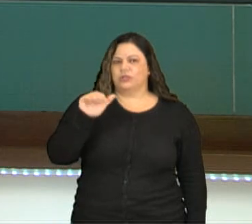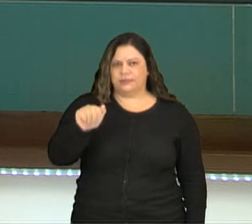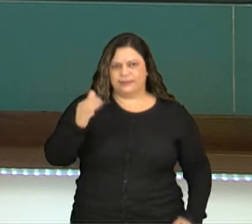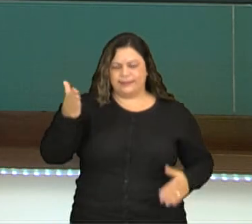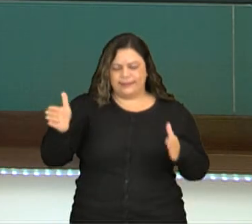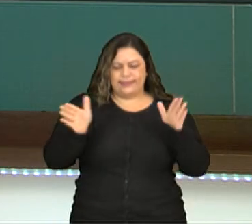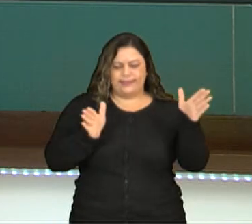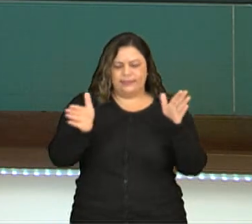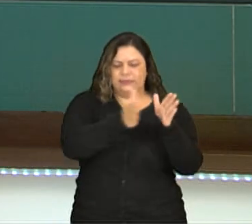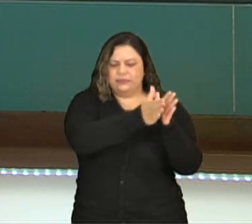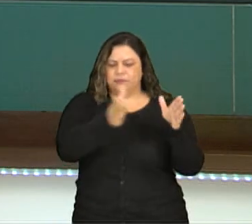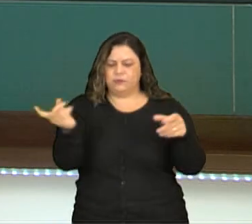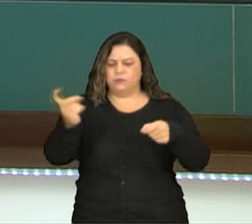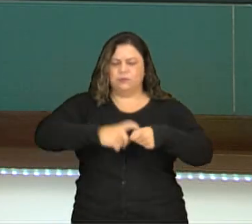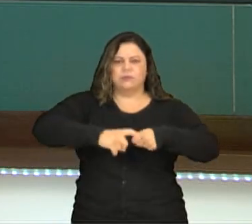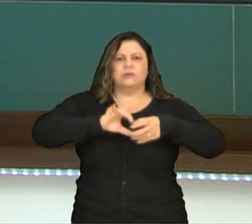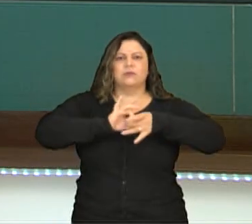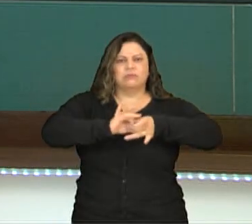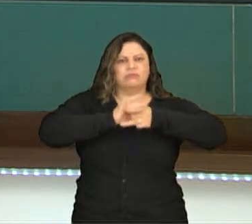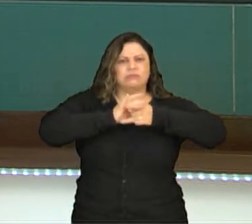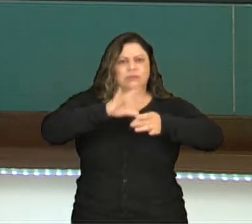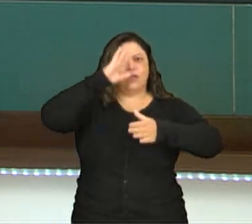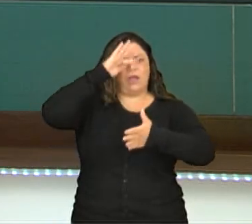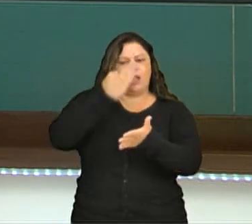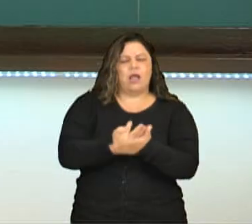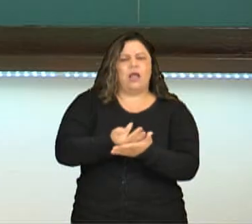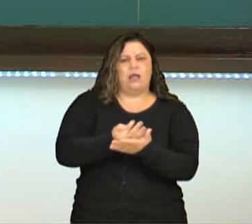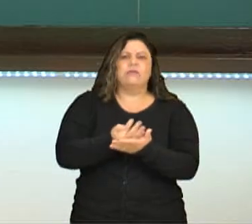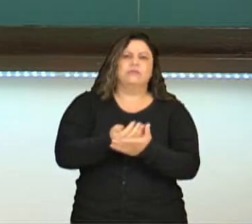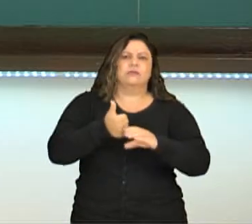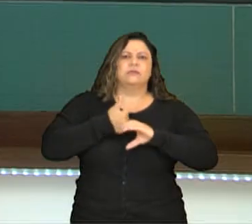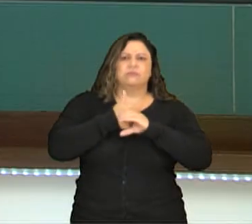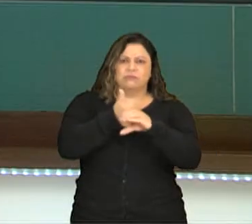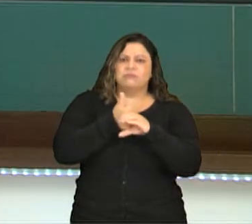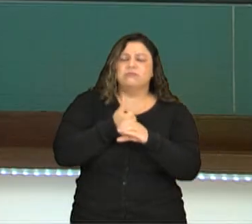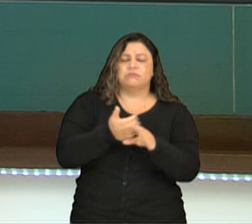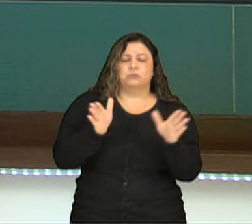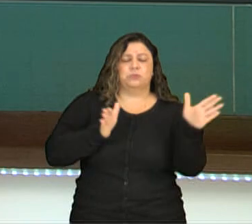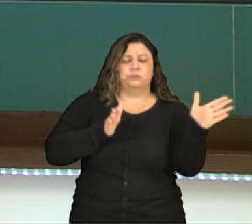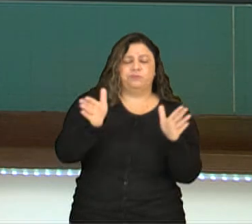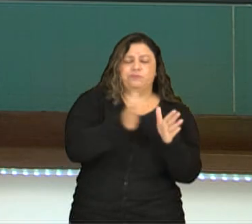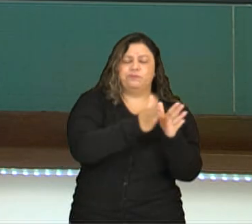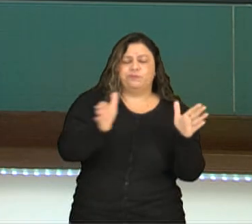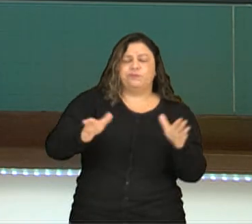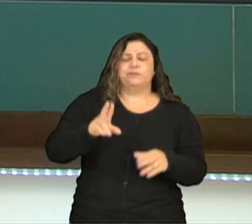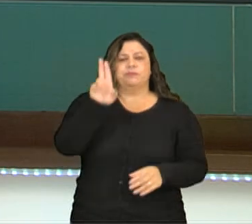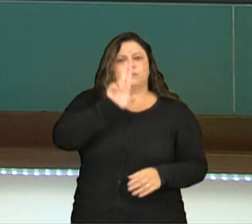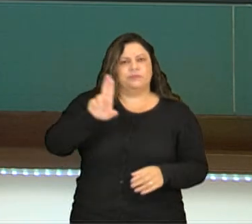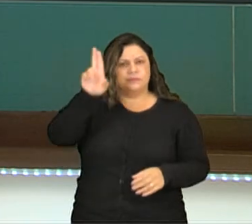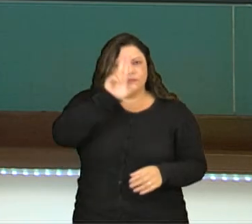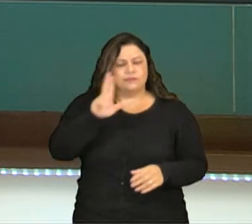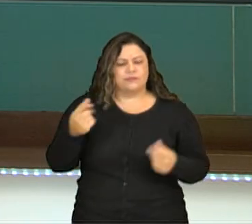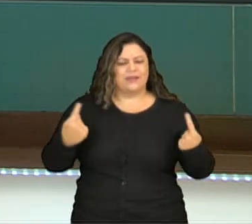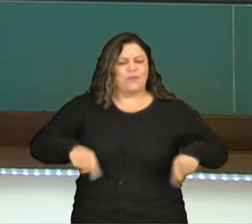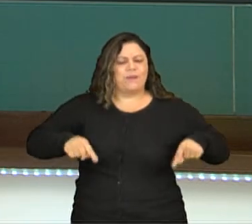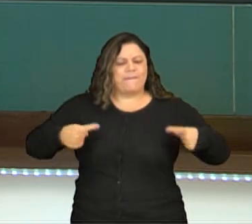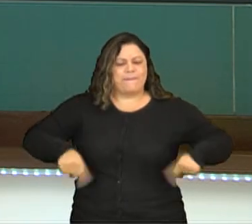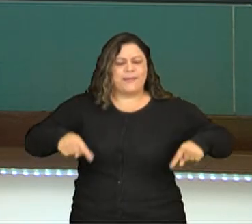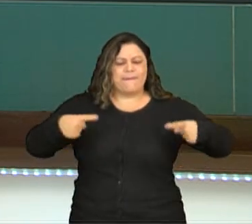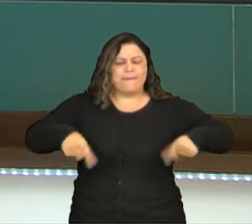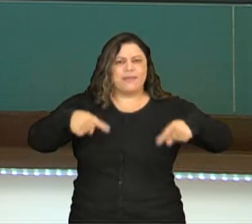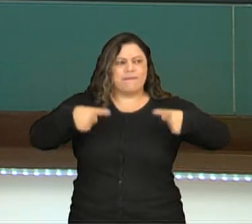cristã, nós vamos ver que boa parte dessas filosofias vão ser utilizadas justamente para esse combate, para